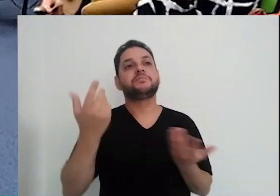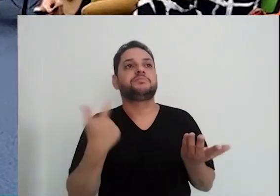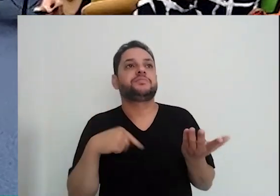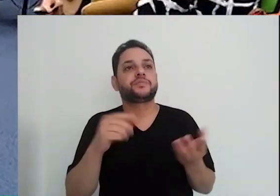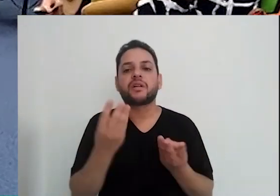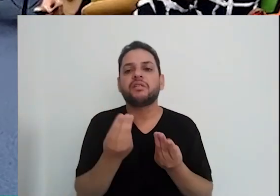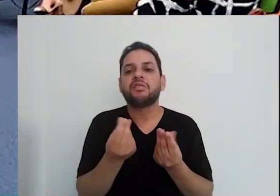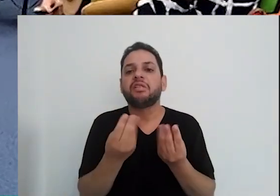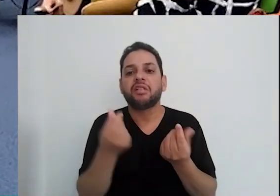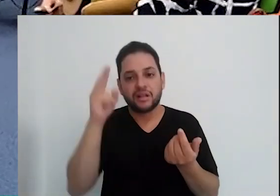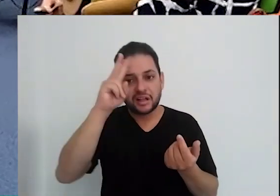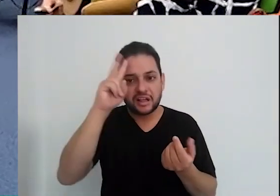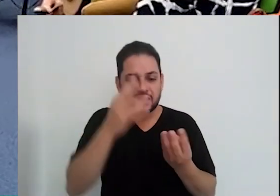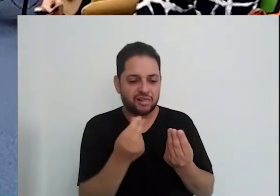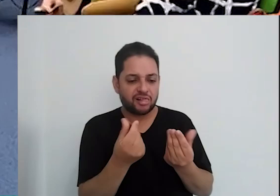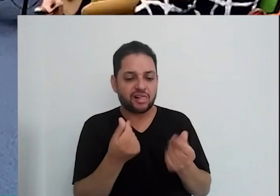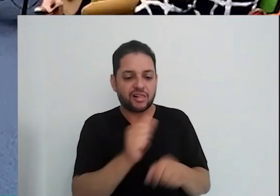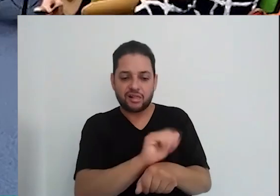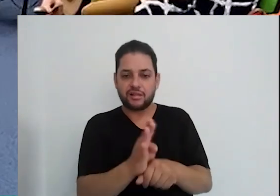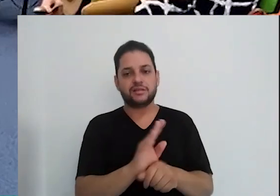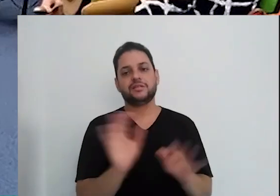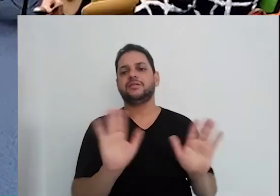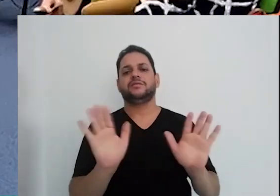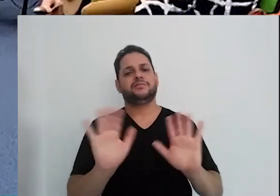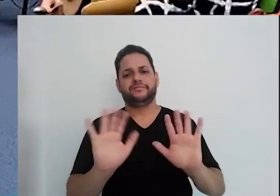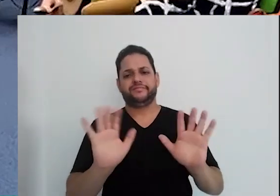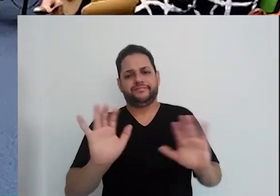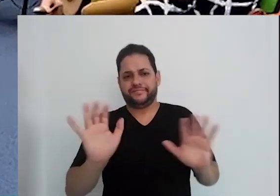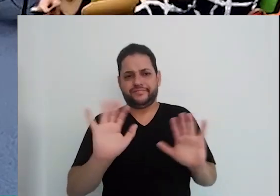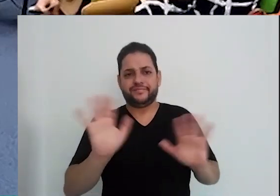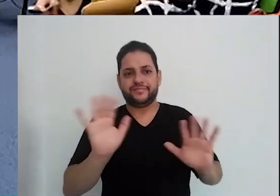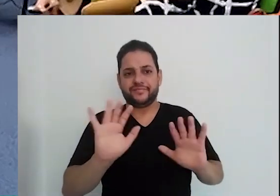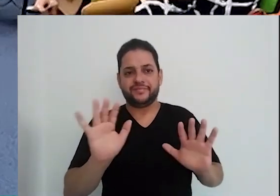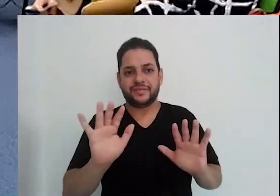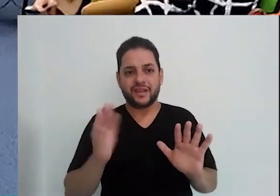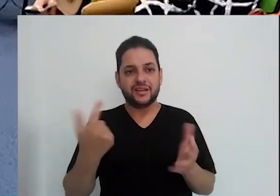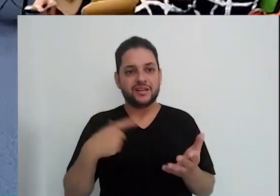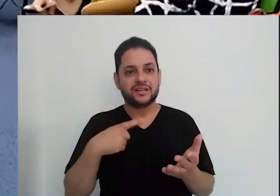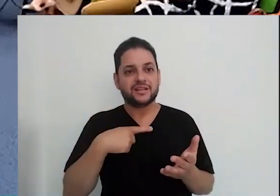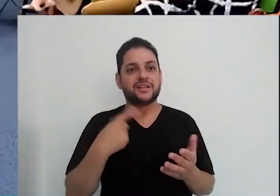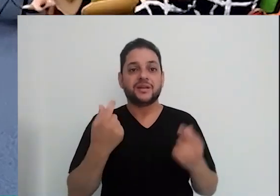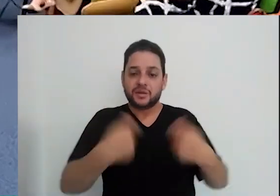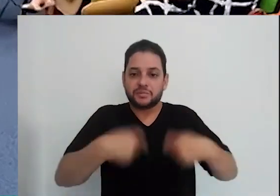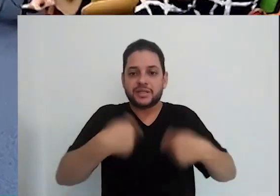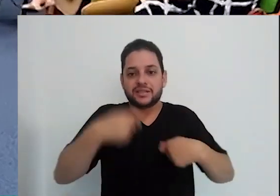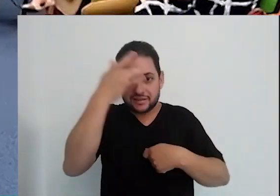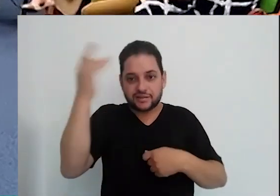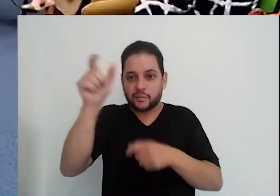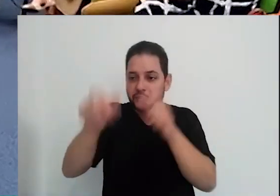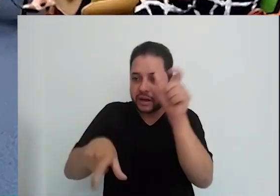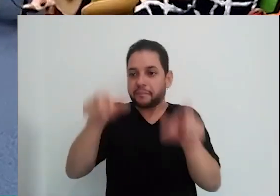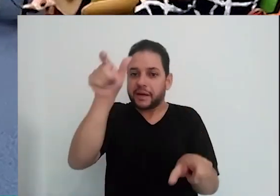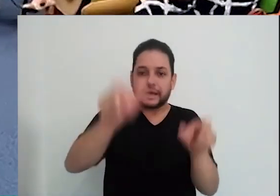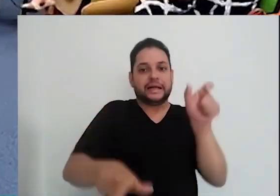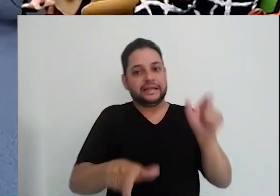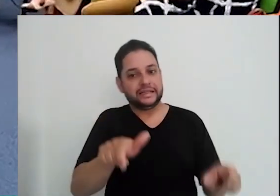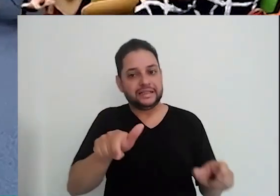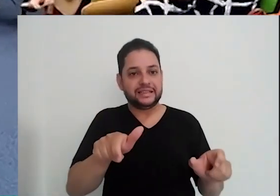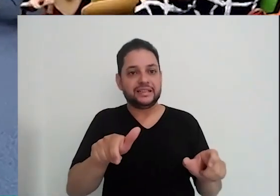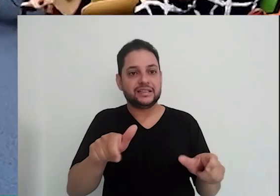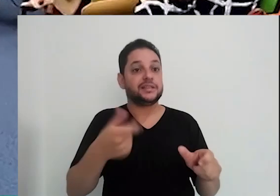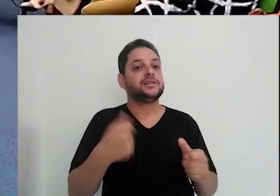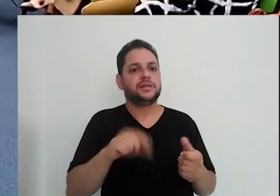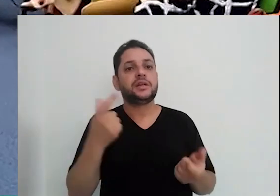amor de Deus tá não me venha com histórias abstratas não tem como a gente não tem como trabalhar com isso a gente precisa de personagens eh histórias que que